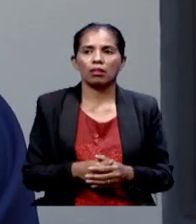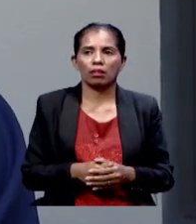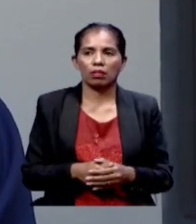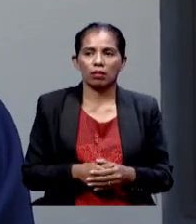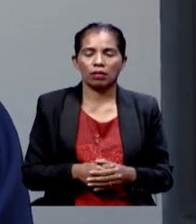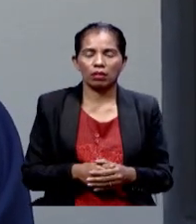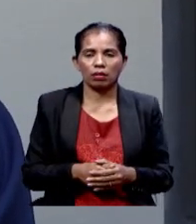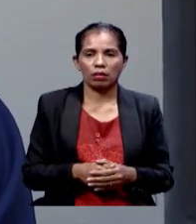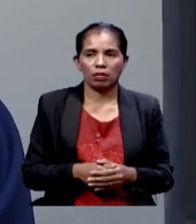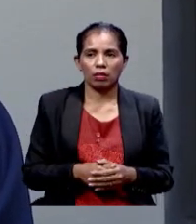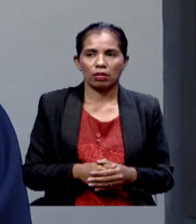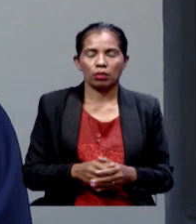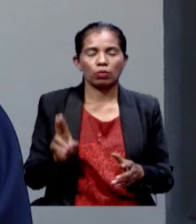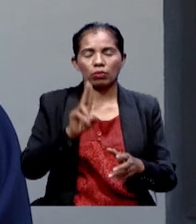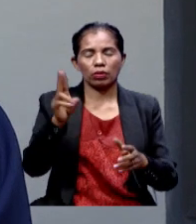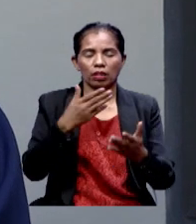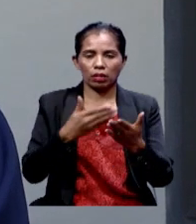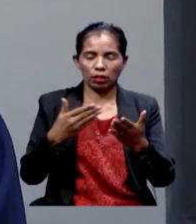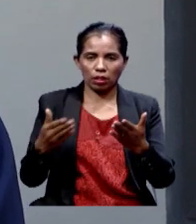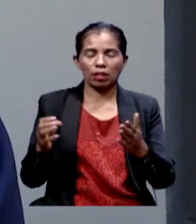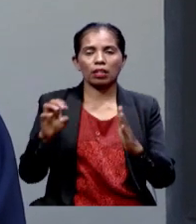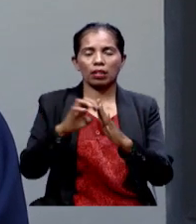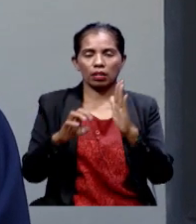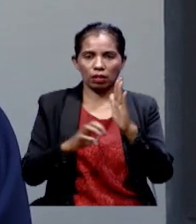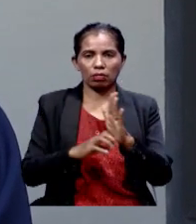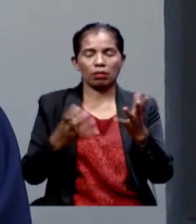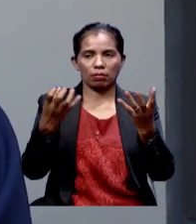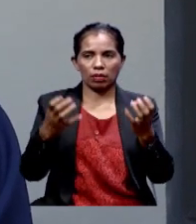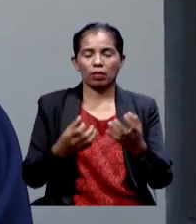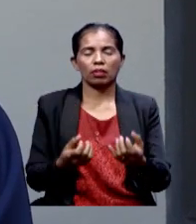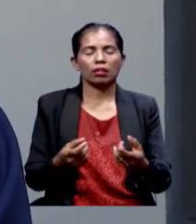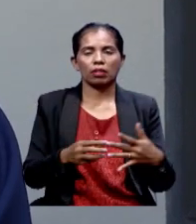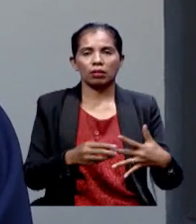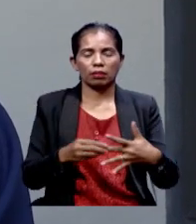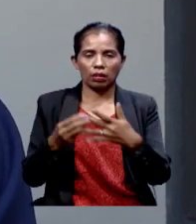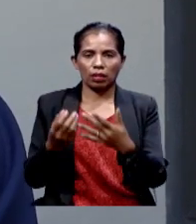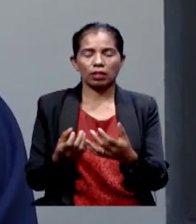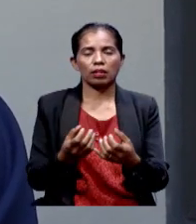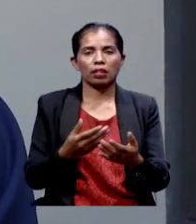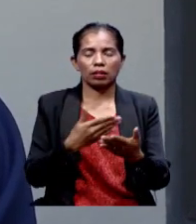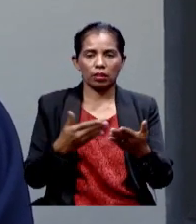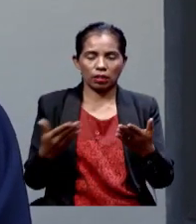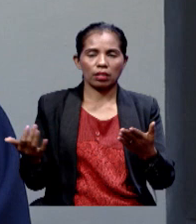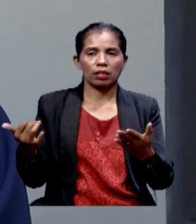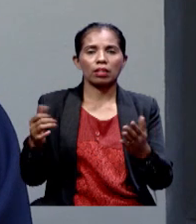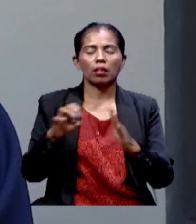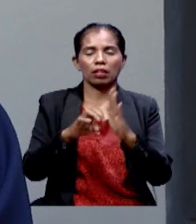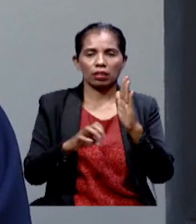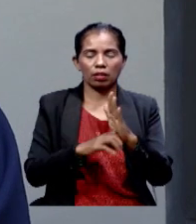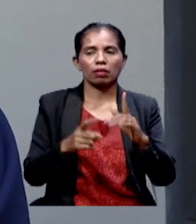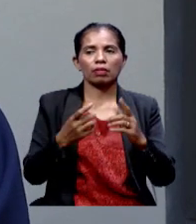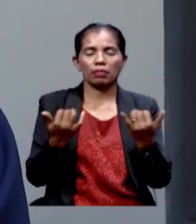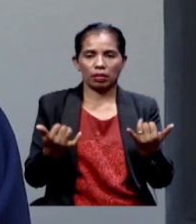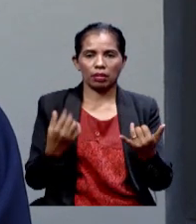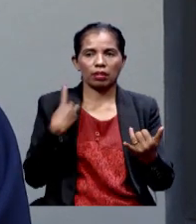zere San Stadonian Barak Lulio em São Tutu, liga para San Stadonian, mas hoje e também